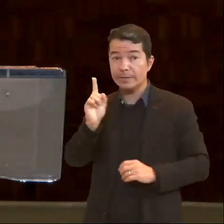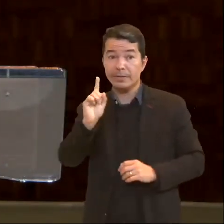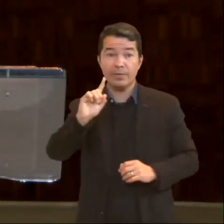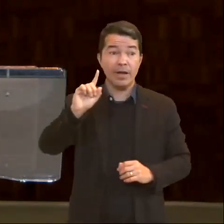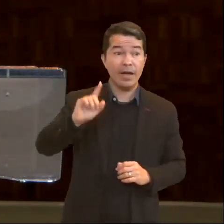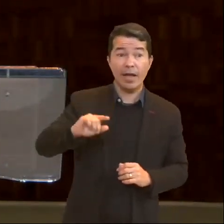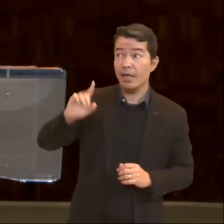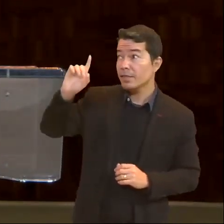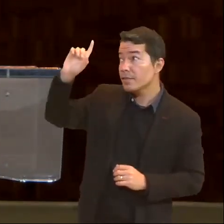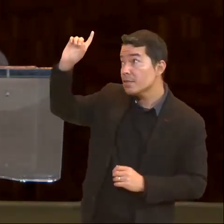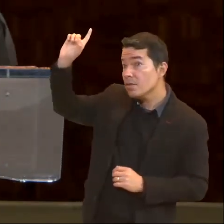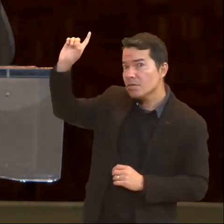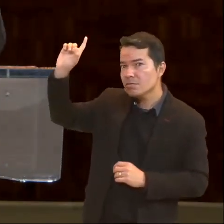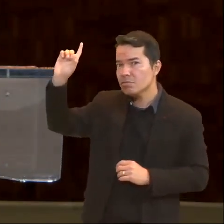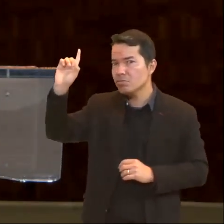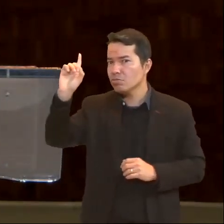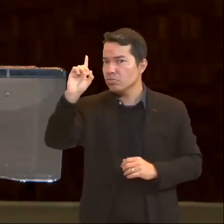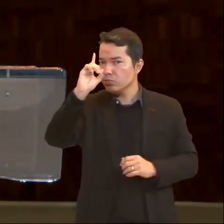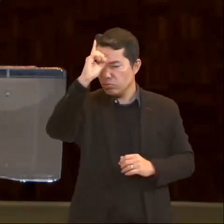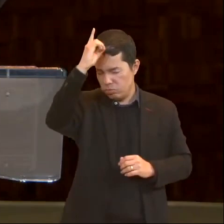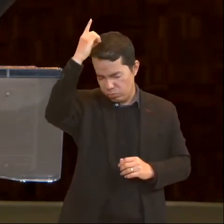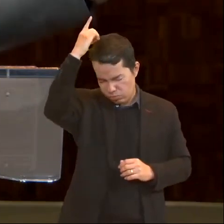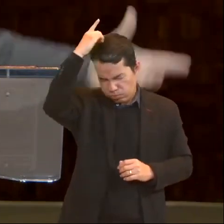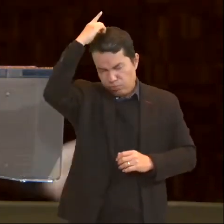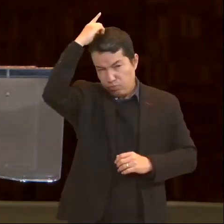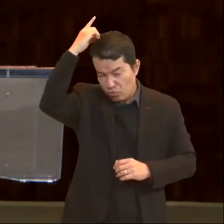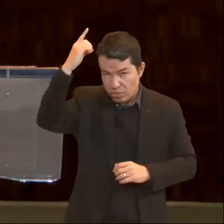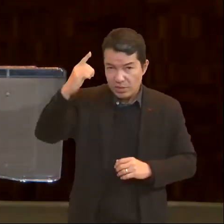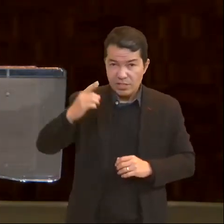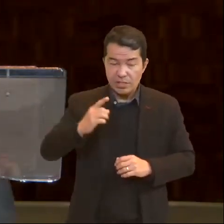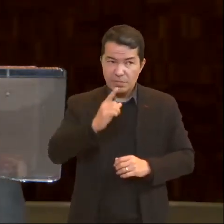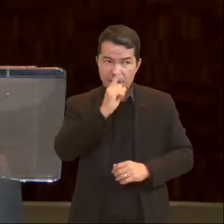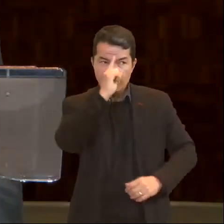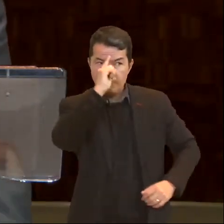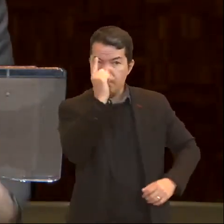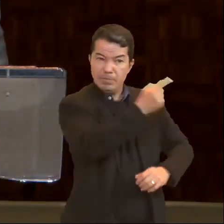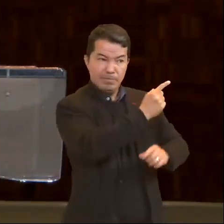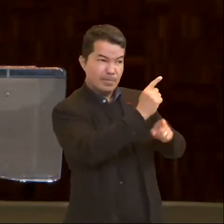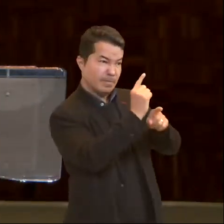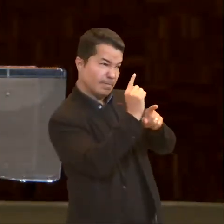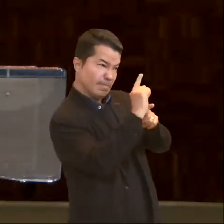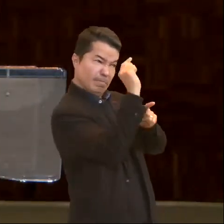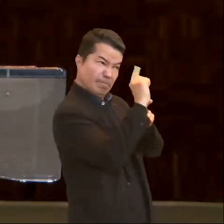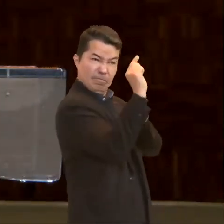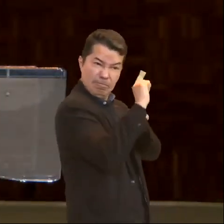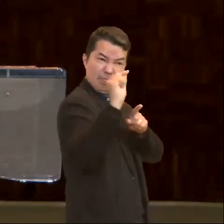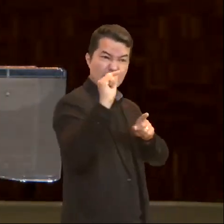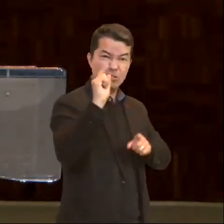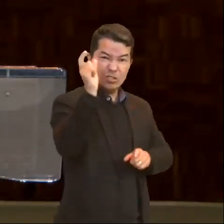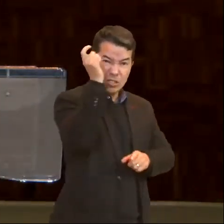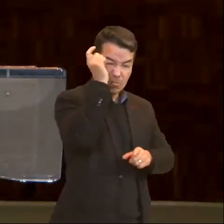operações poderosas de Deus para desatar os laços da alma, aquilo que está nos